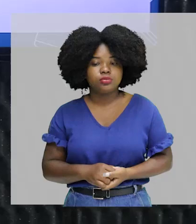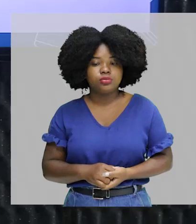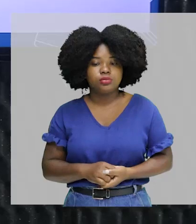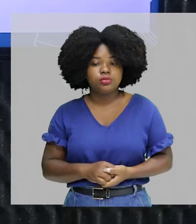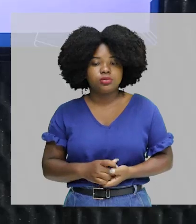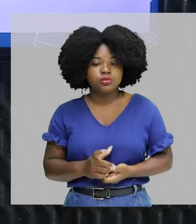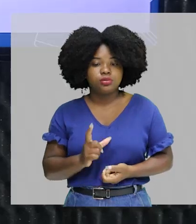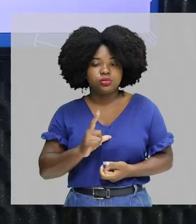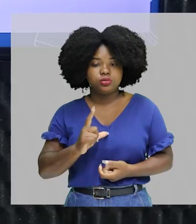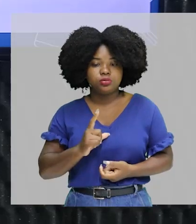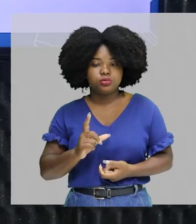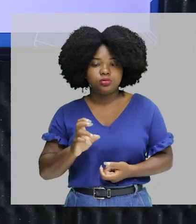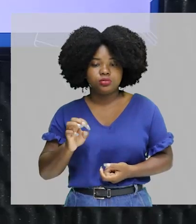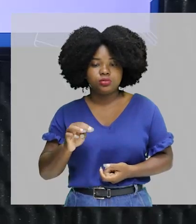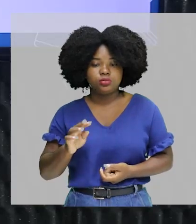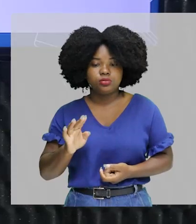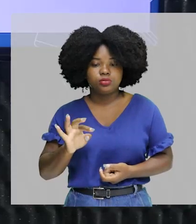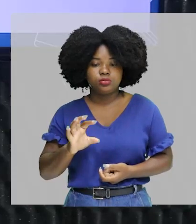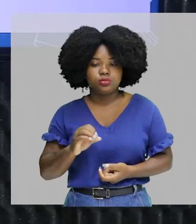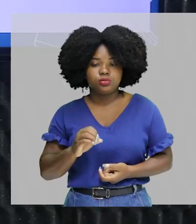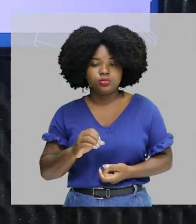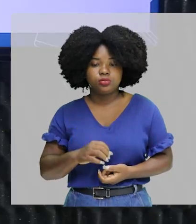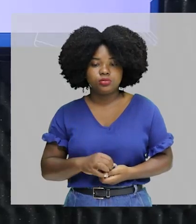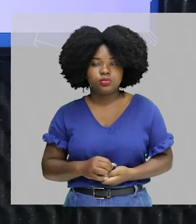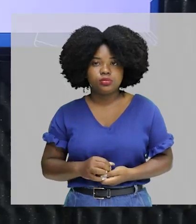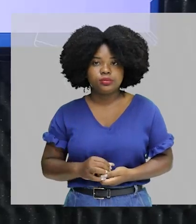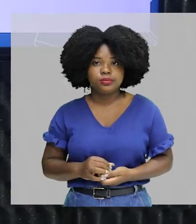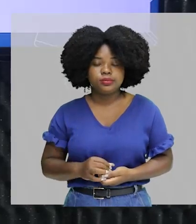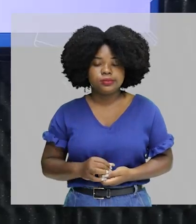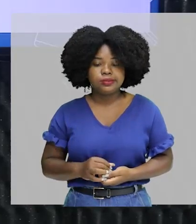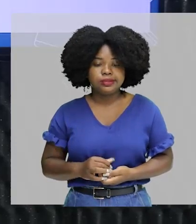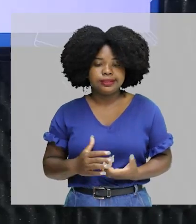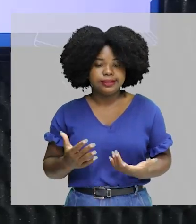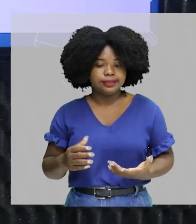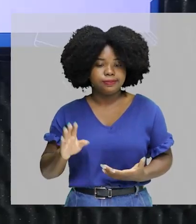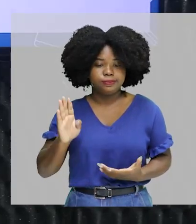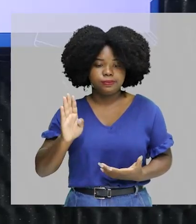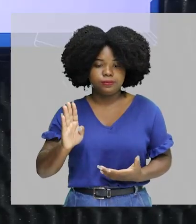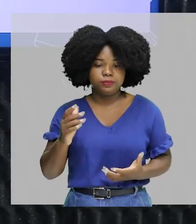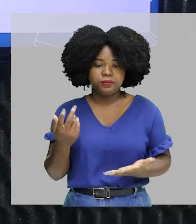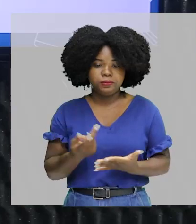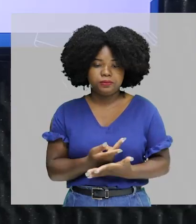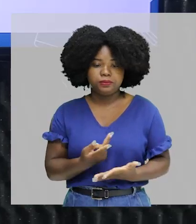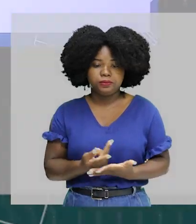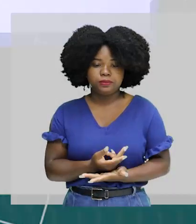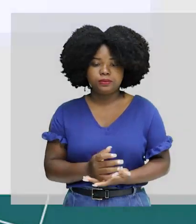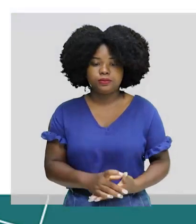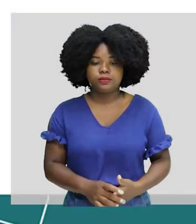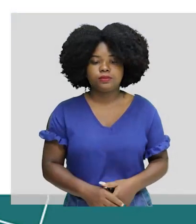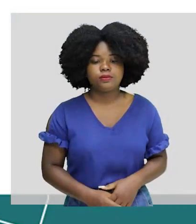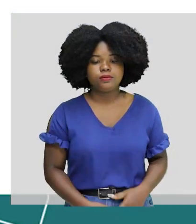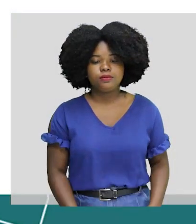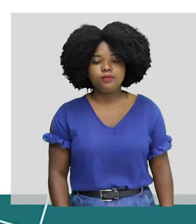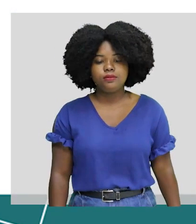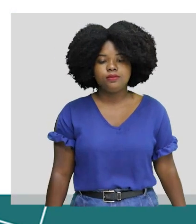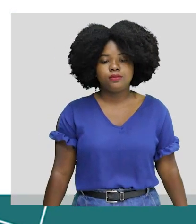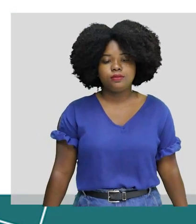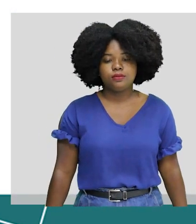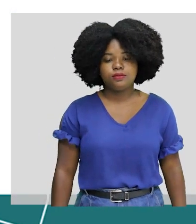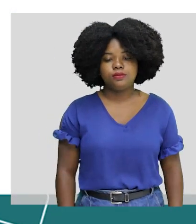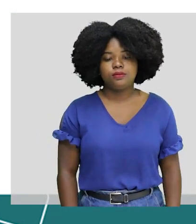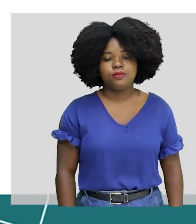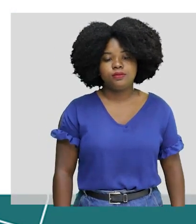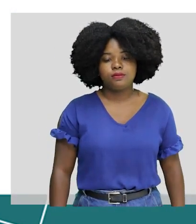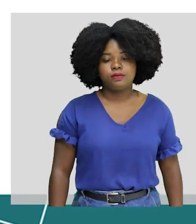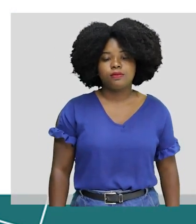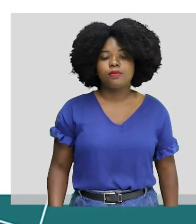dos equinodermos origina o ânus. Então, eles não são protostômios, tá? Então, a alternativa que nos